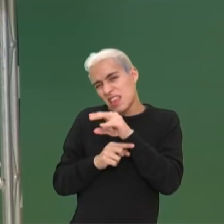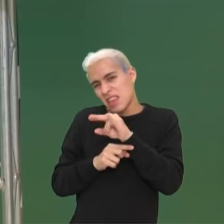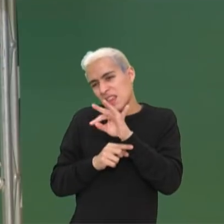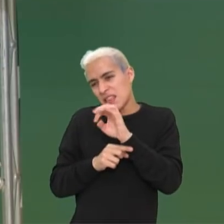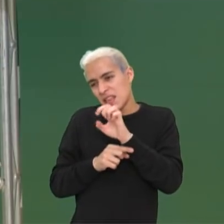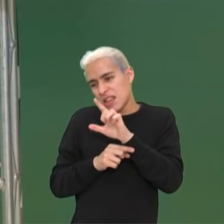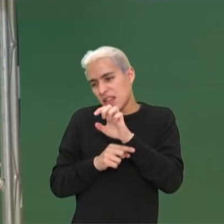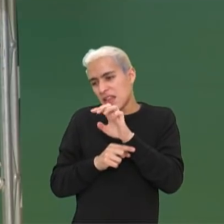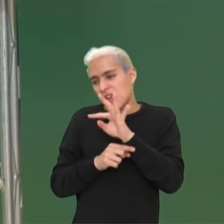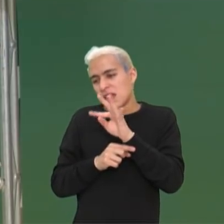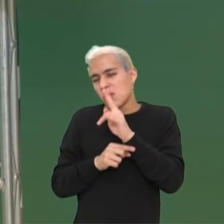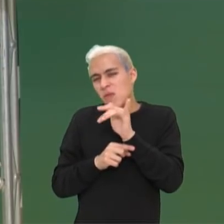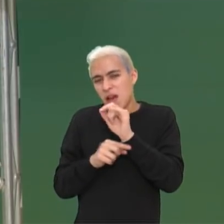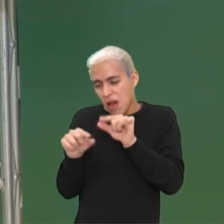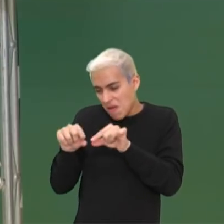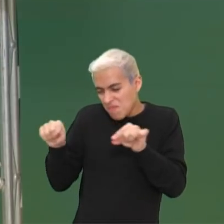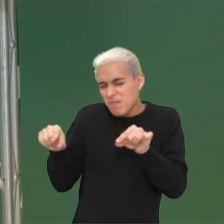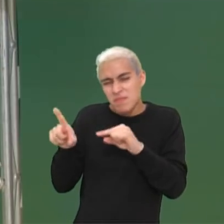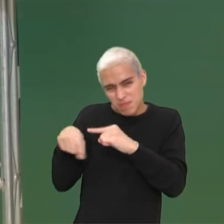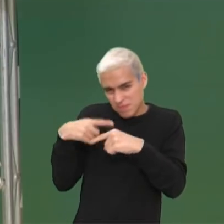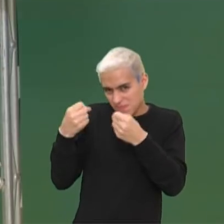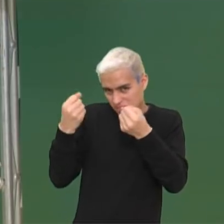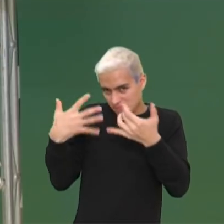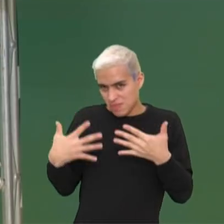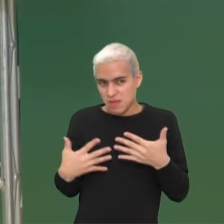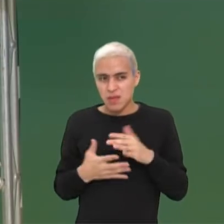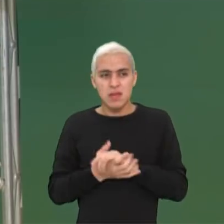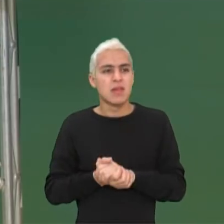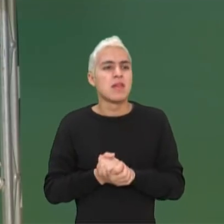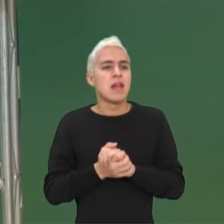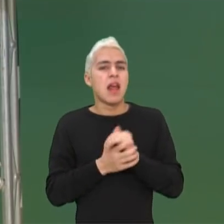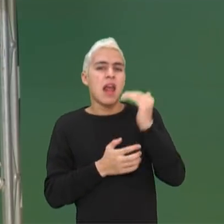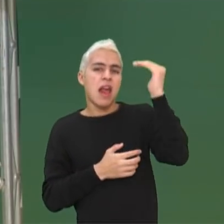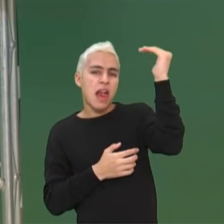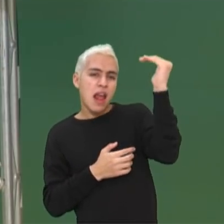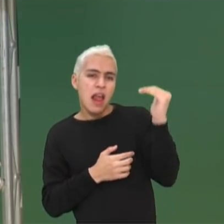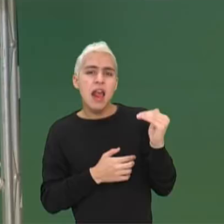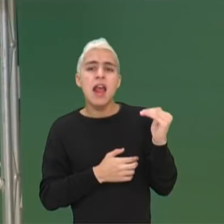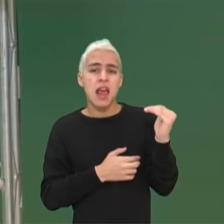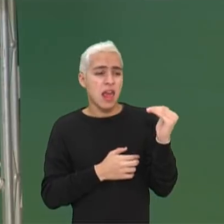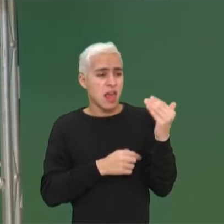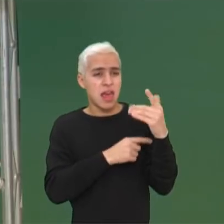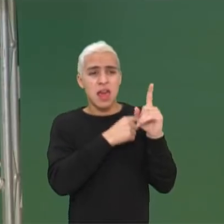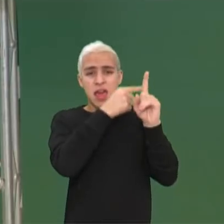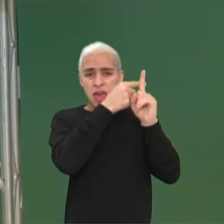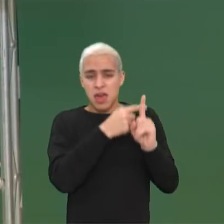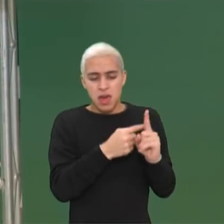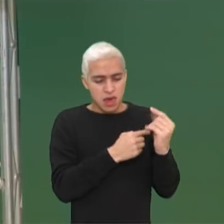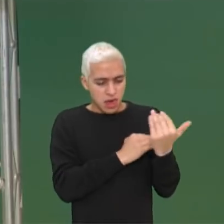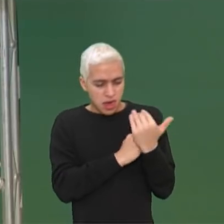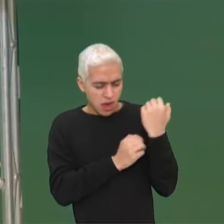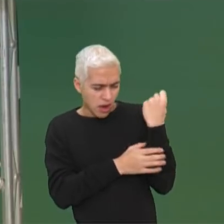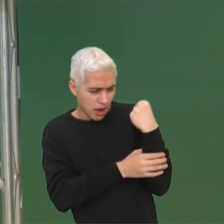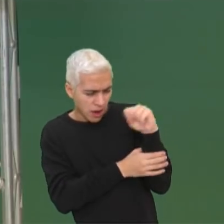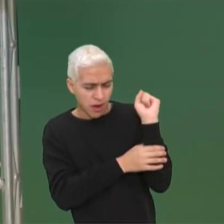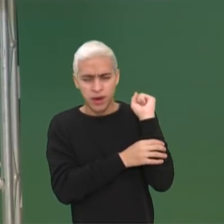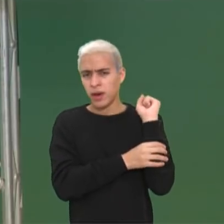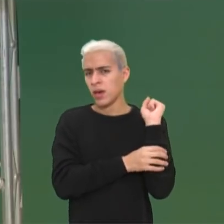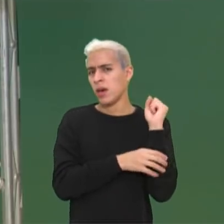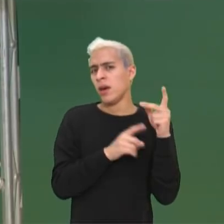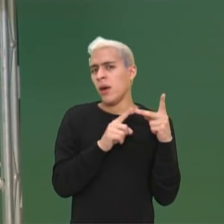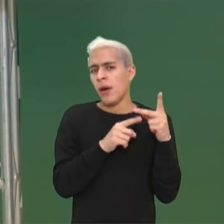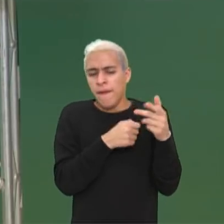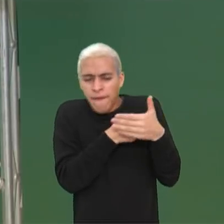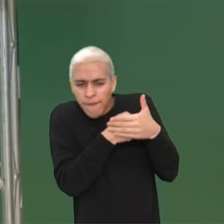sobre esses jogos. Então, para vocês terem uma noção assim, a classificação são benefícios também. Então, motores, é um benefício motor, né?